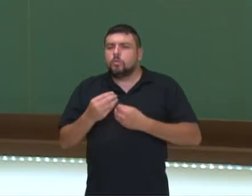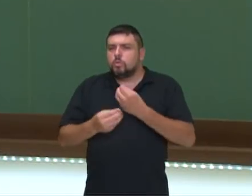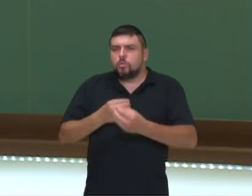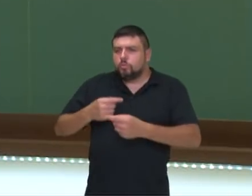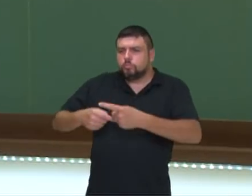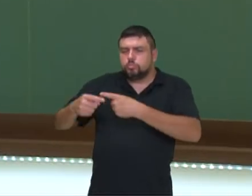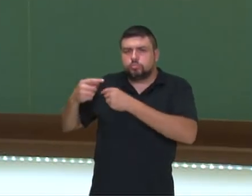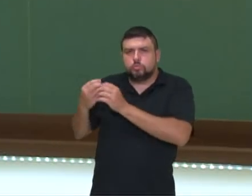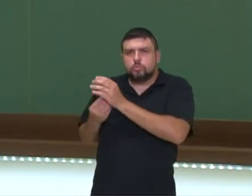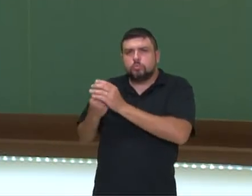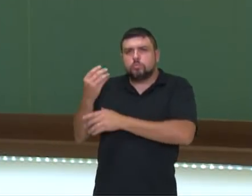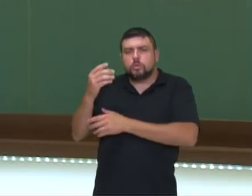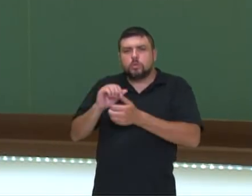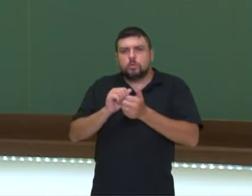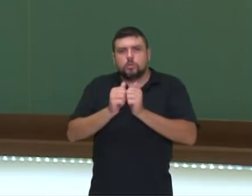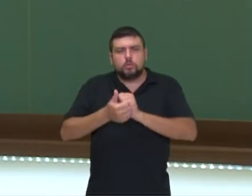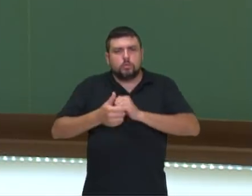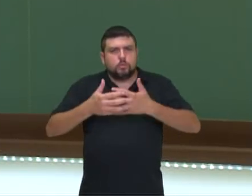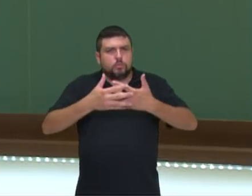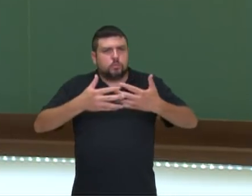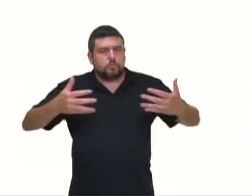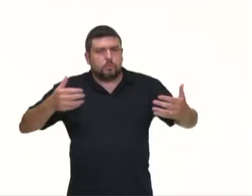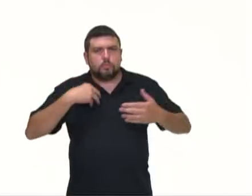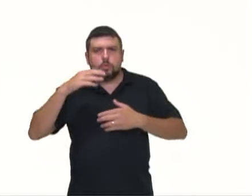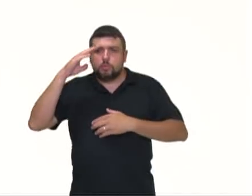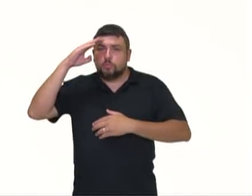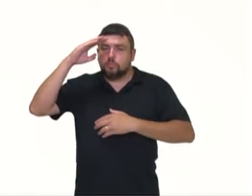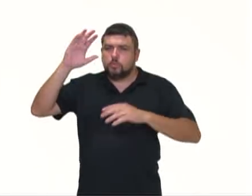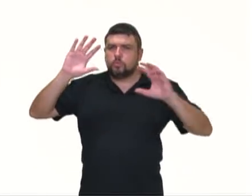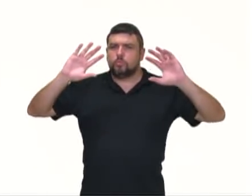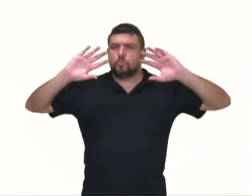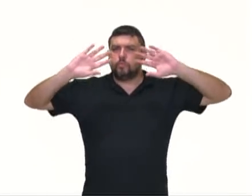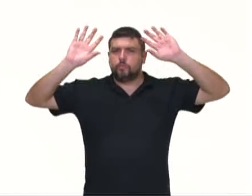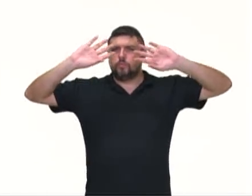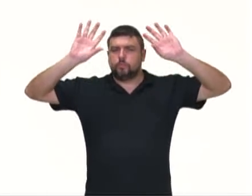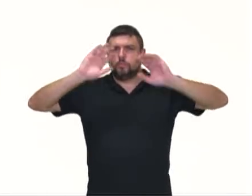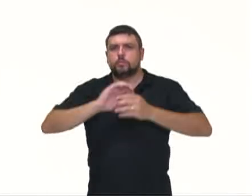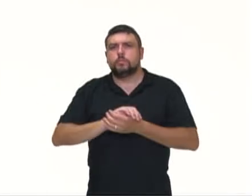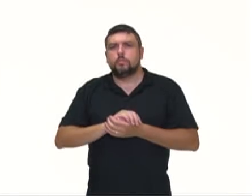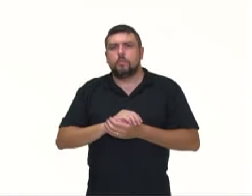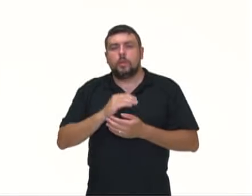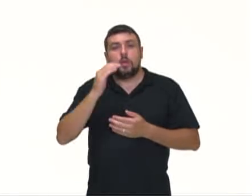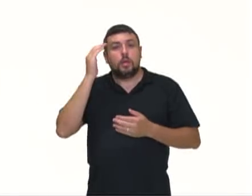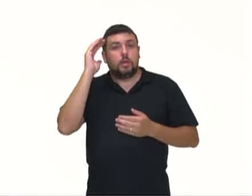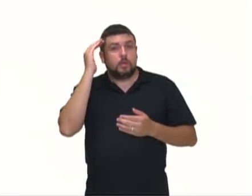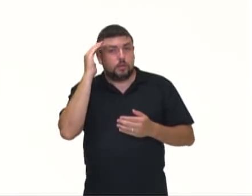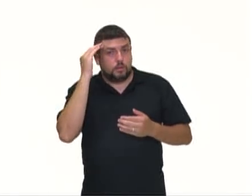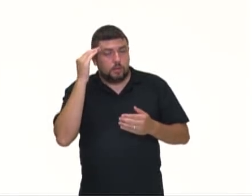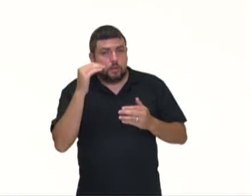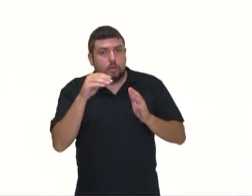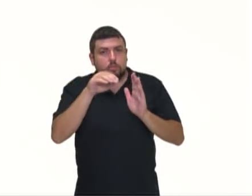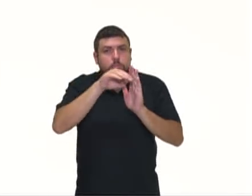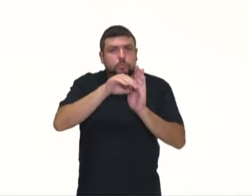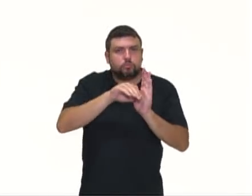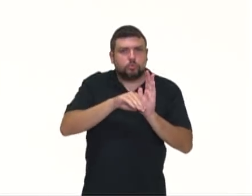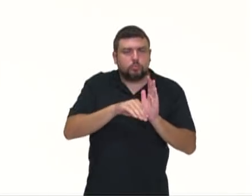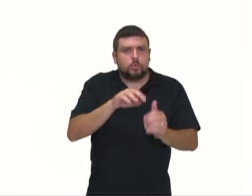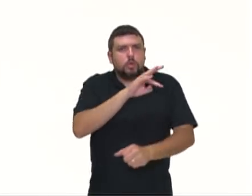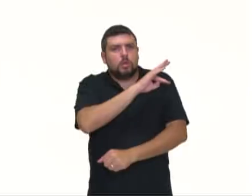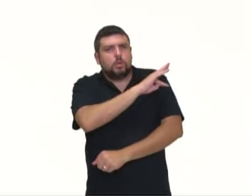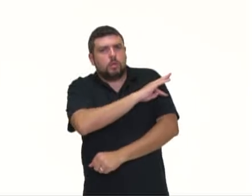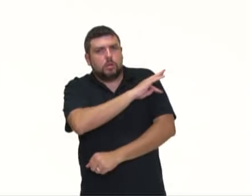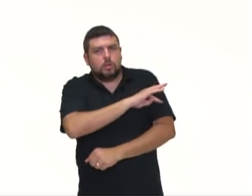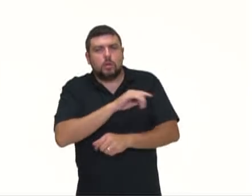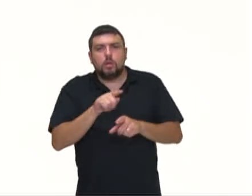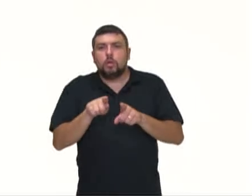rede, mas principalmente o voleibol. Vamos identificar os fundamentos técnicos e táticos do voleibol. Vamos entender essa parte